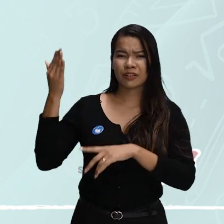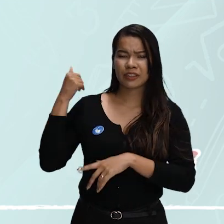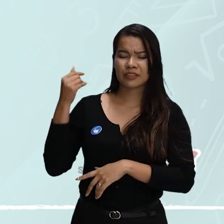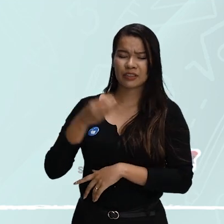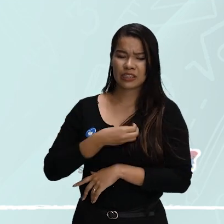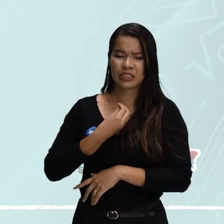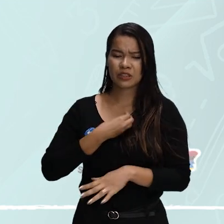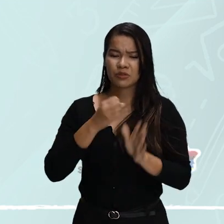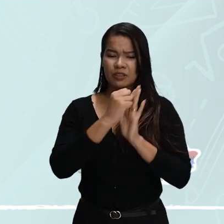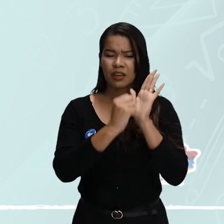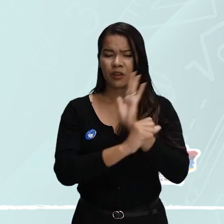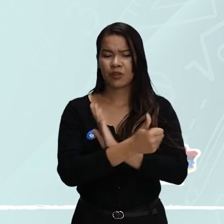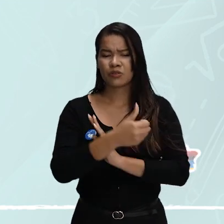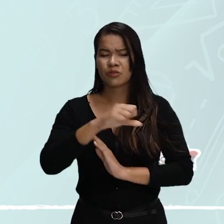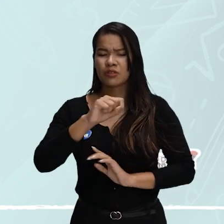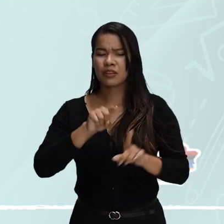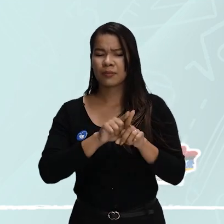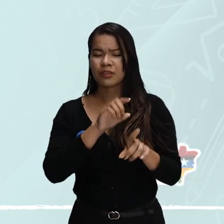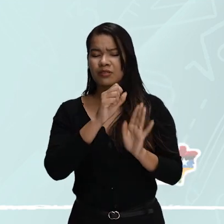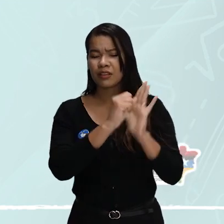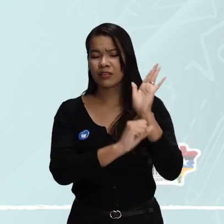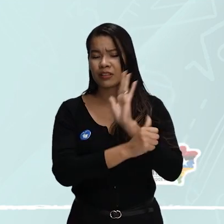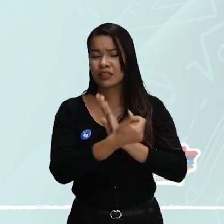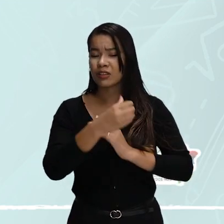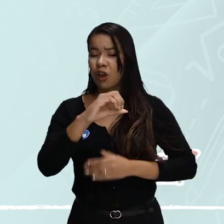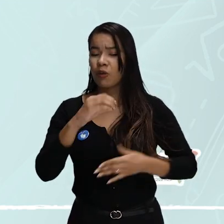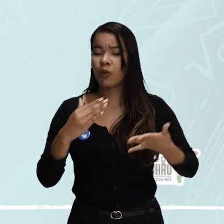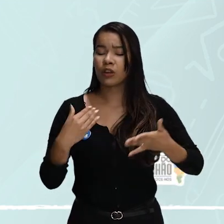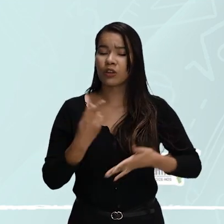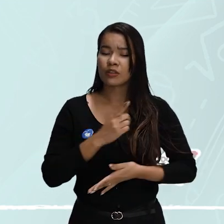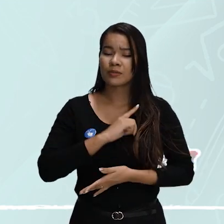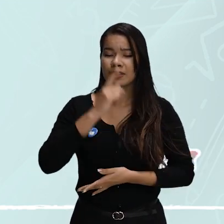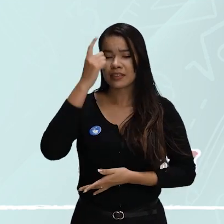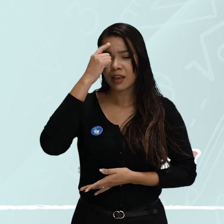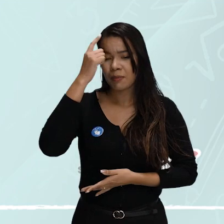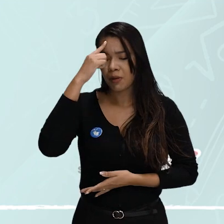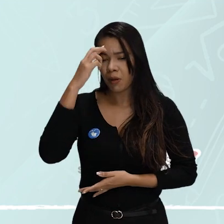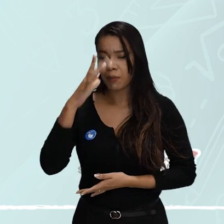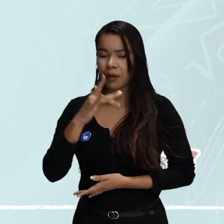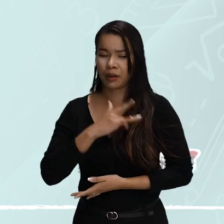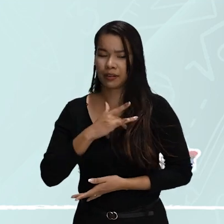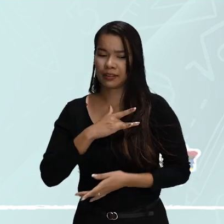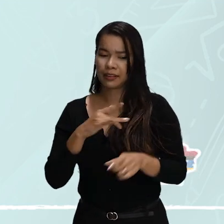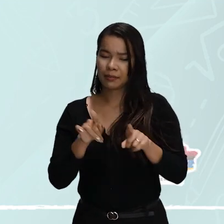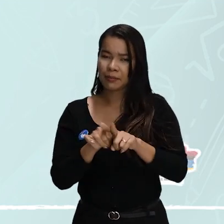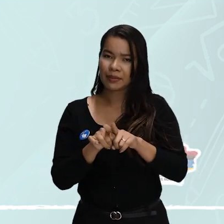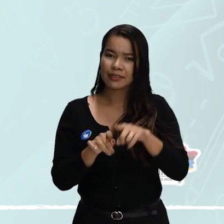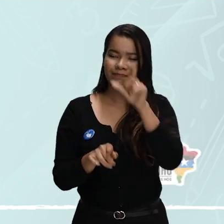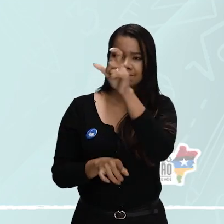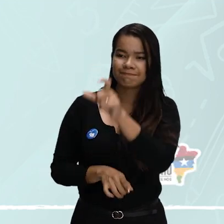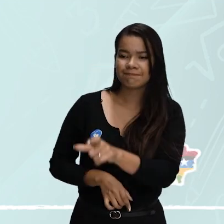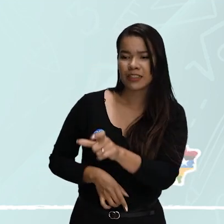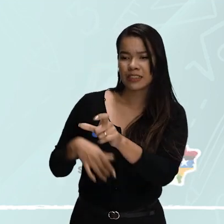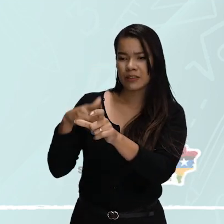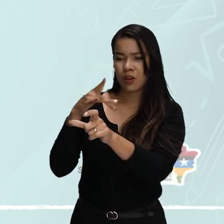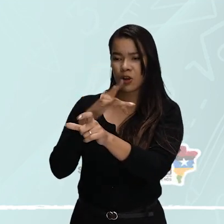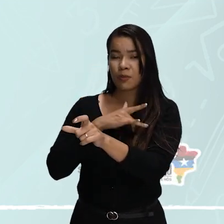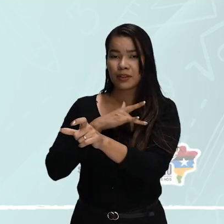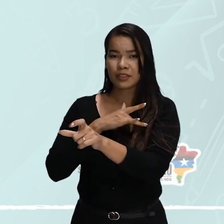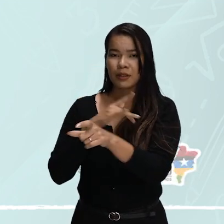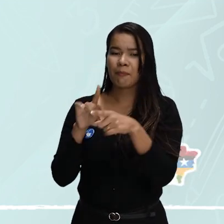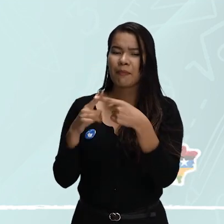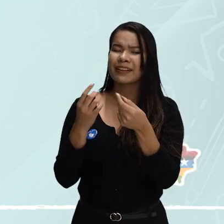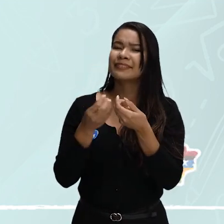em romantismo, logo pensamos em românticos. Mas quem foram os românticos naquele período? No período